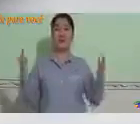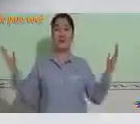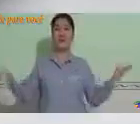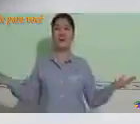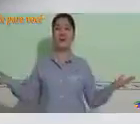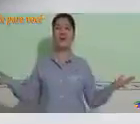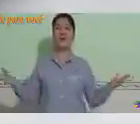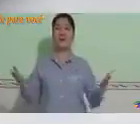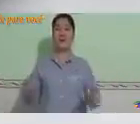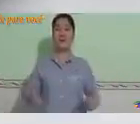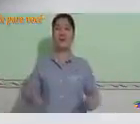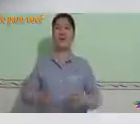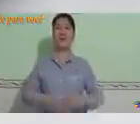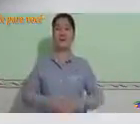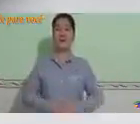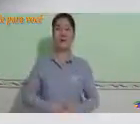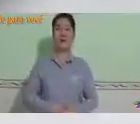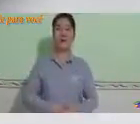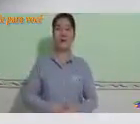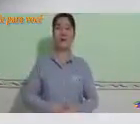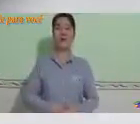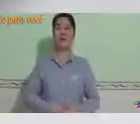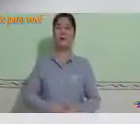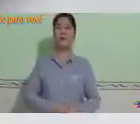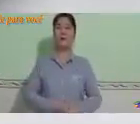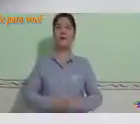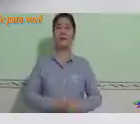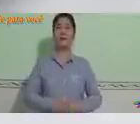AROPROCESSODE 10 dias novamente até ficar pronto.